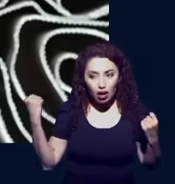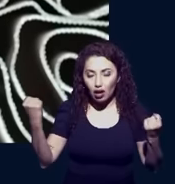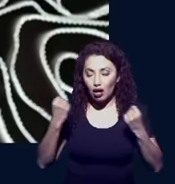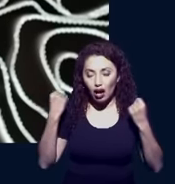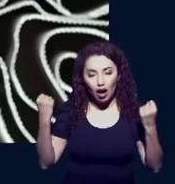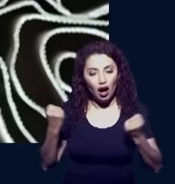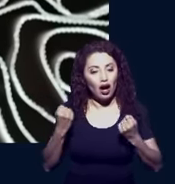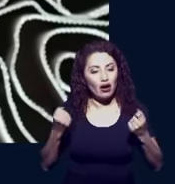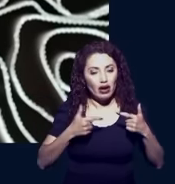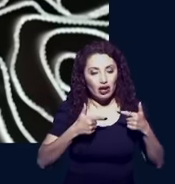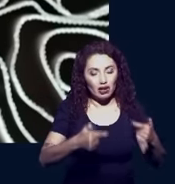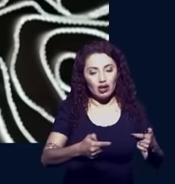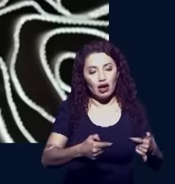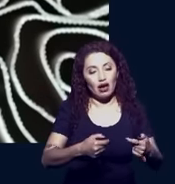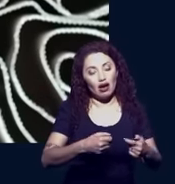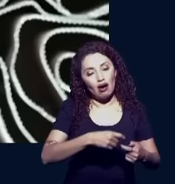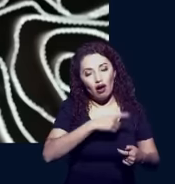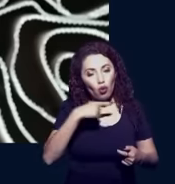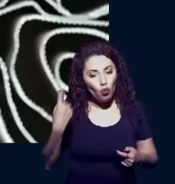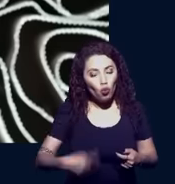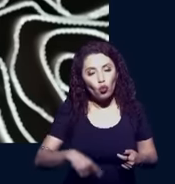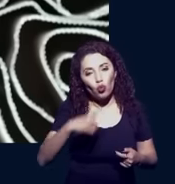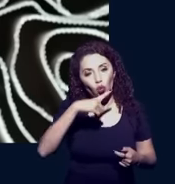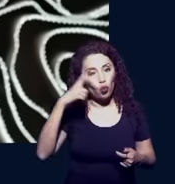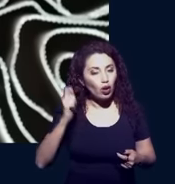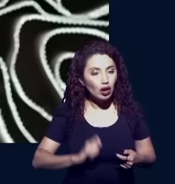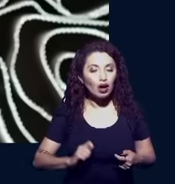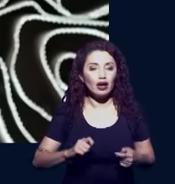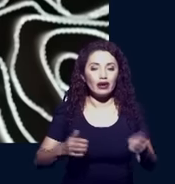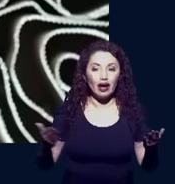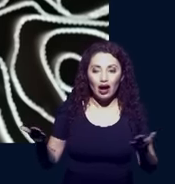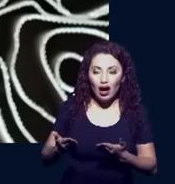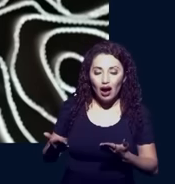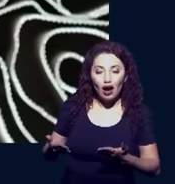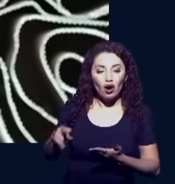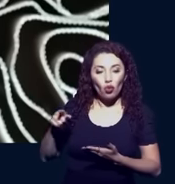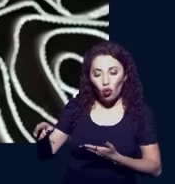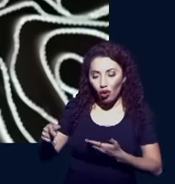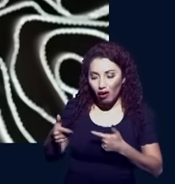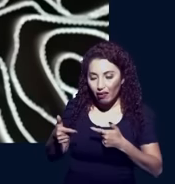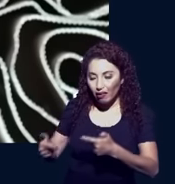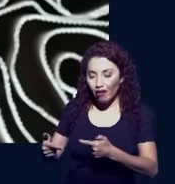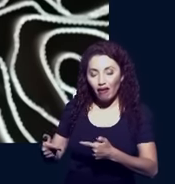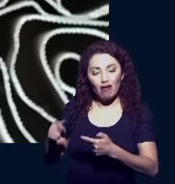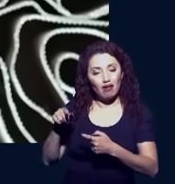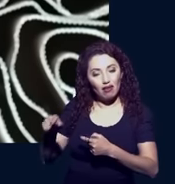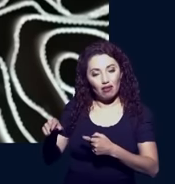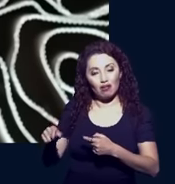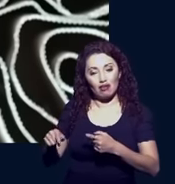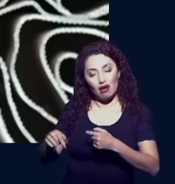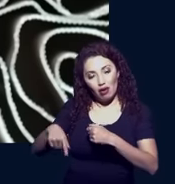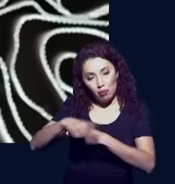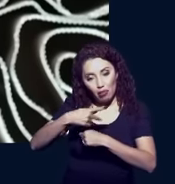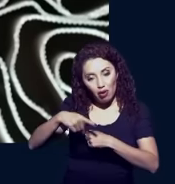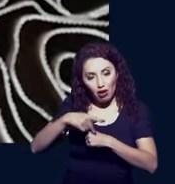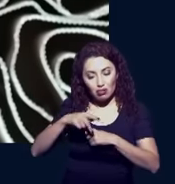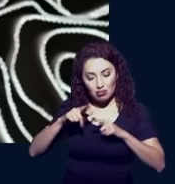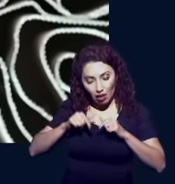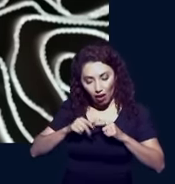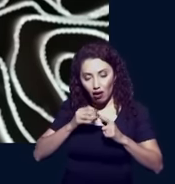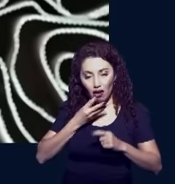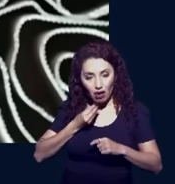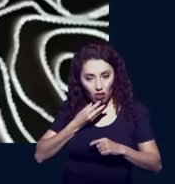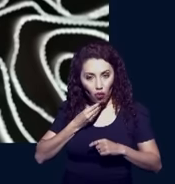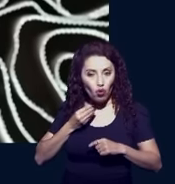de Rússia e Ucrânia outra agora no oriente médio e entre Israel e Palestina esse esse evento eh esse